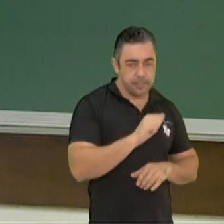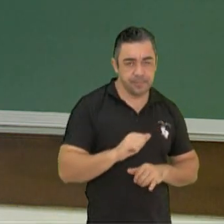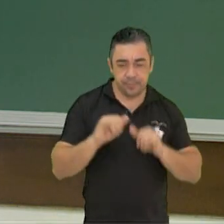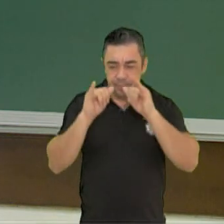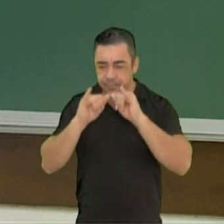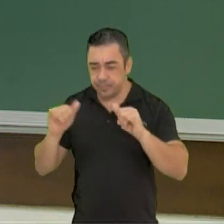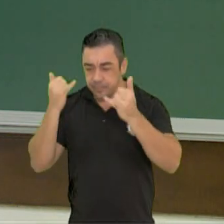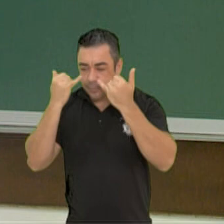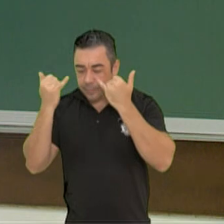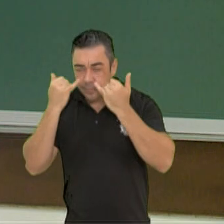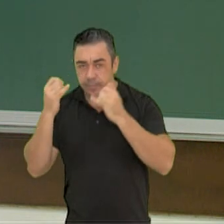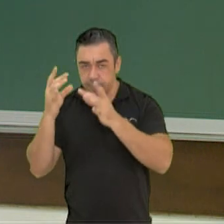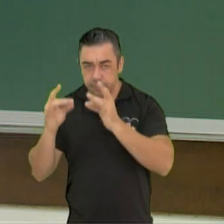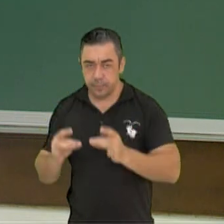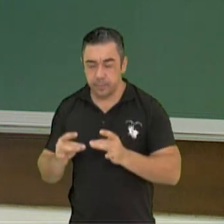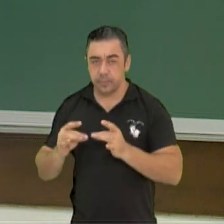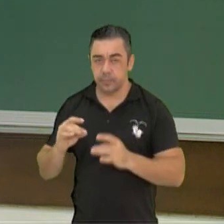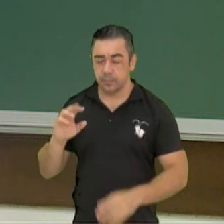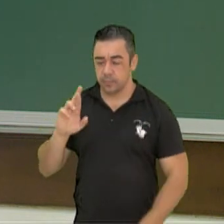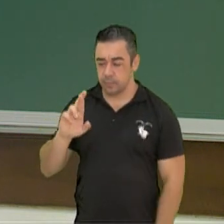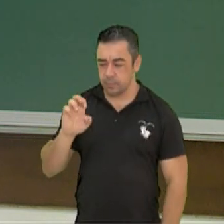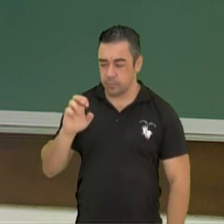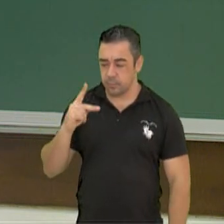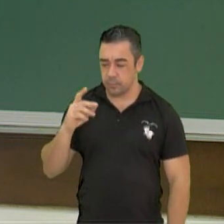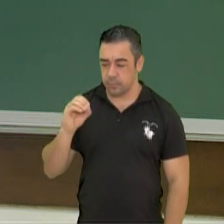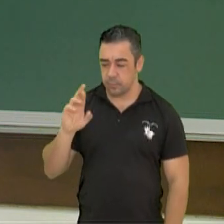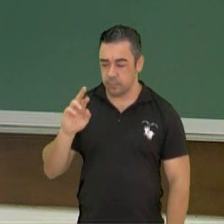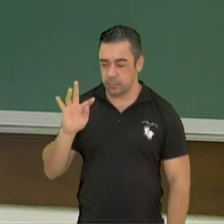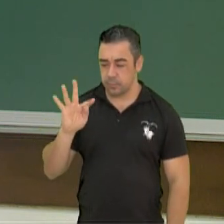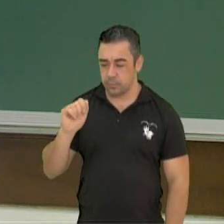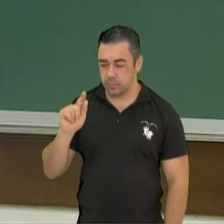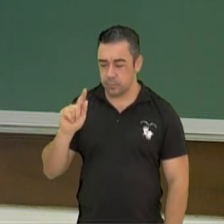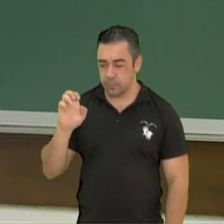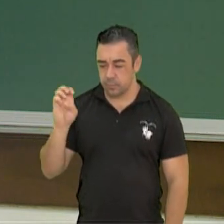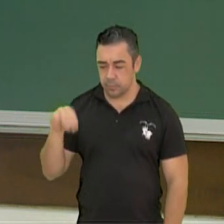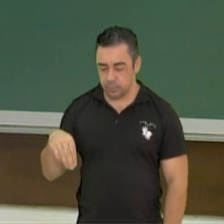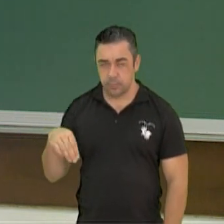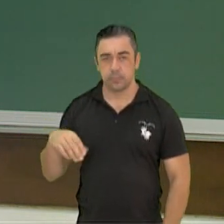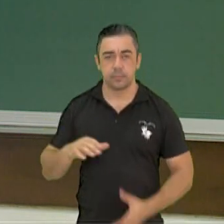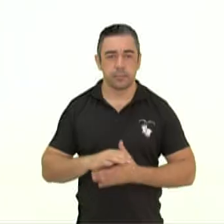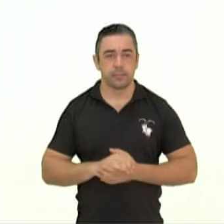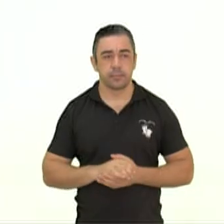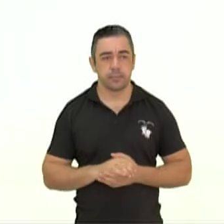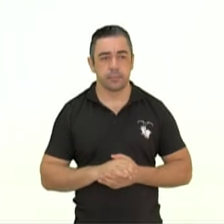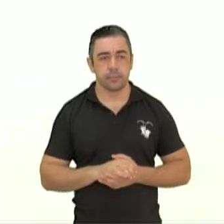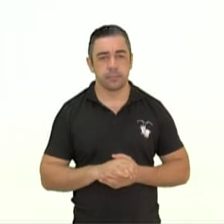nada diferente. Se tiver alguma coisa errada, paga bonitinho e corrijam lá.